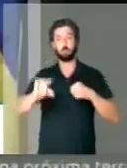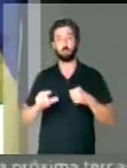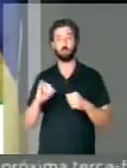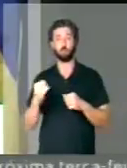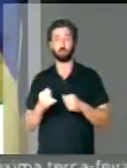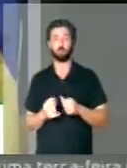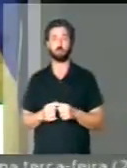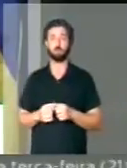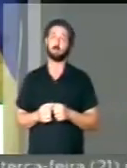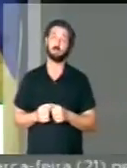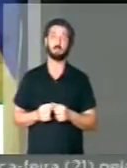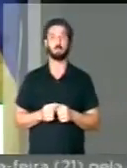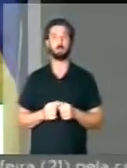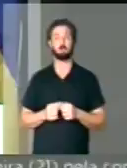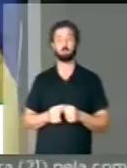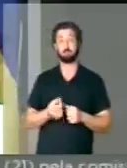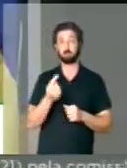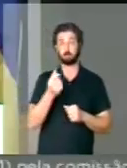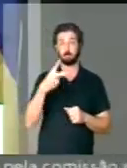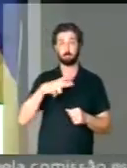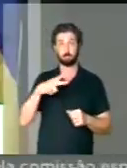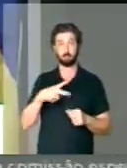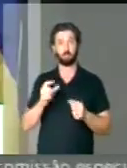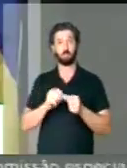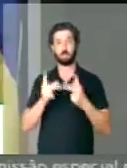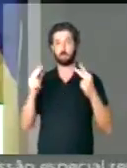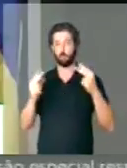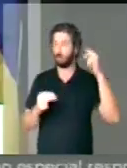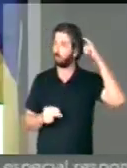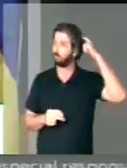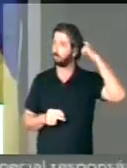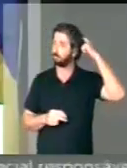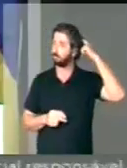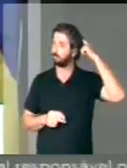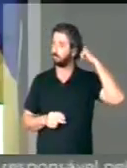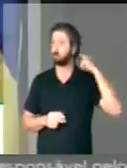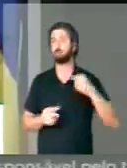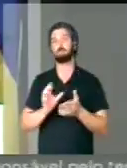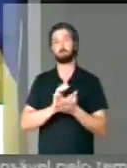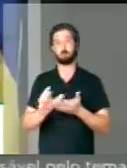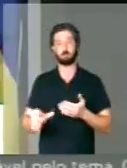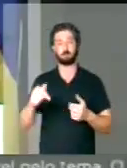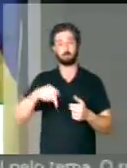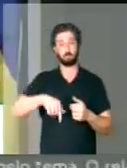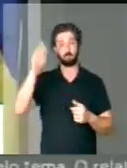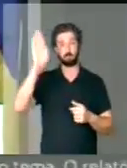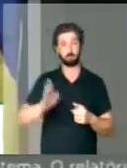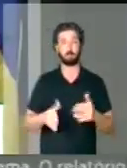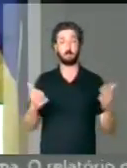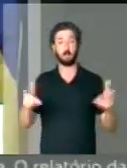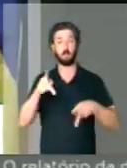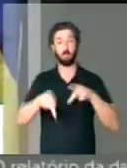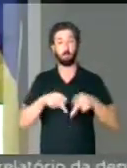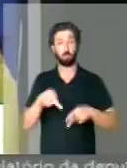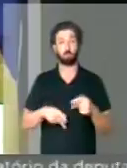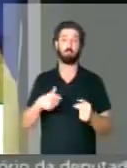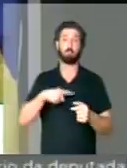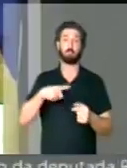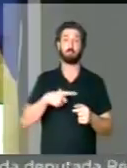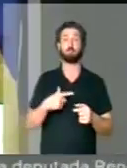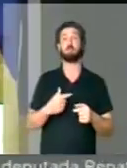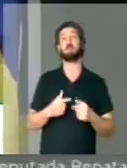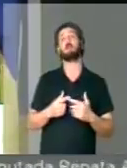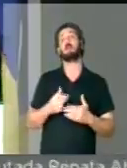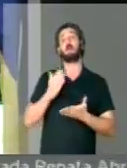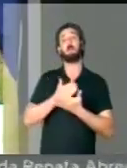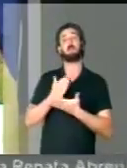de juros, que o capital privado, da mesma forma, vem ser aplicado no nosso país e o povo brasileiro tem a sua